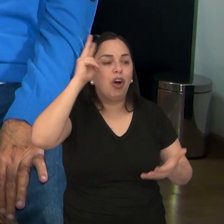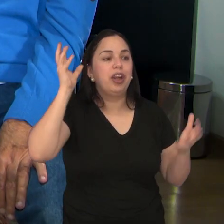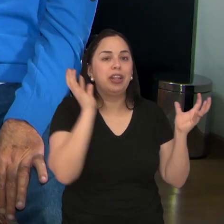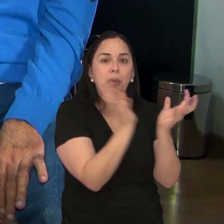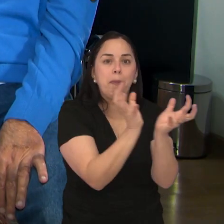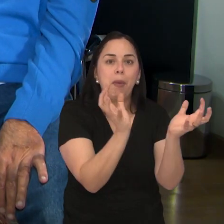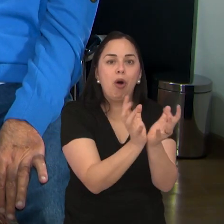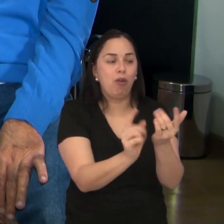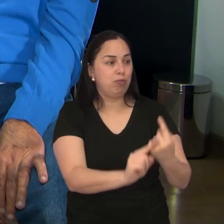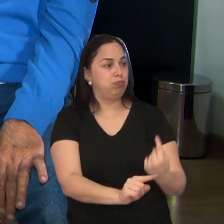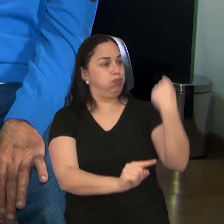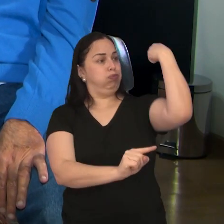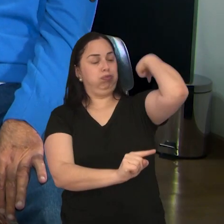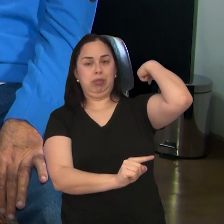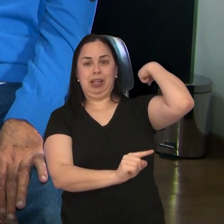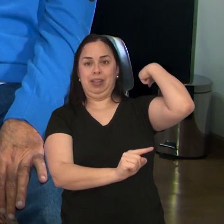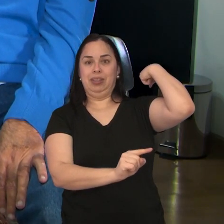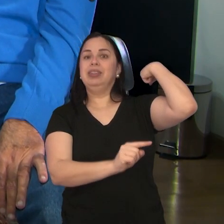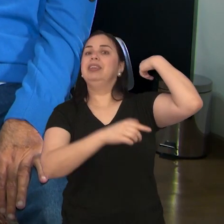povoando a minha mente.